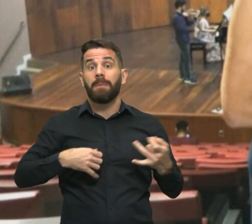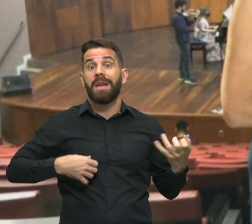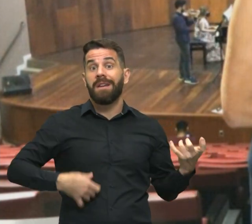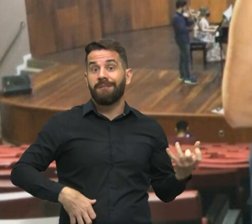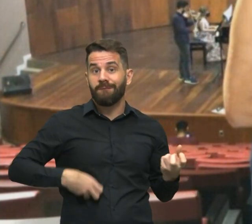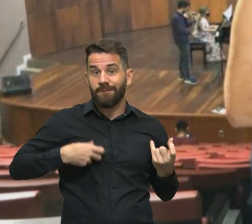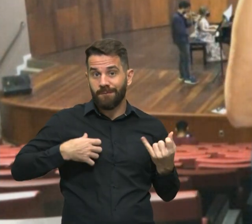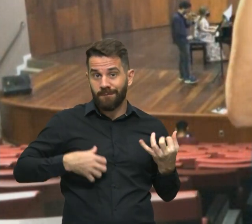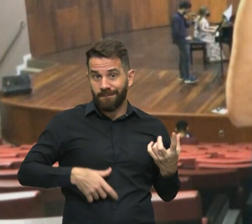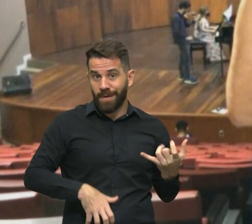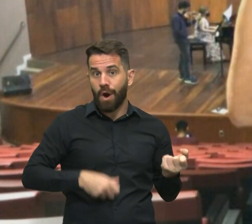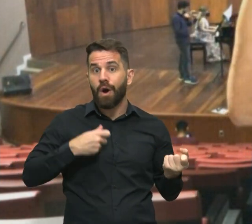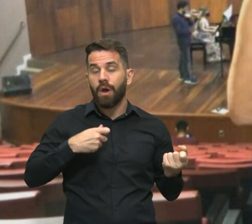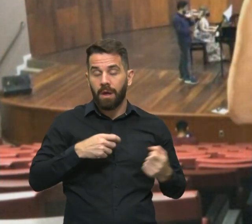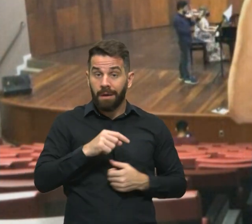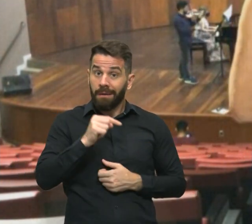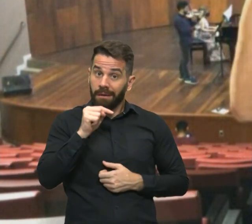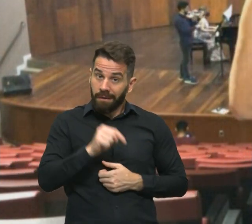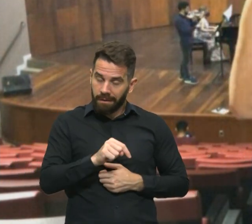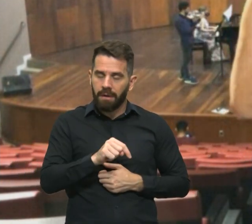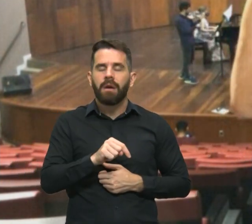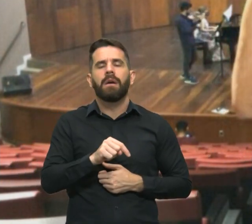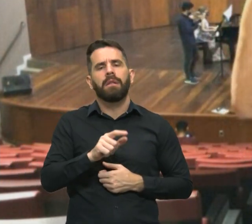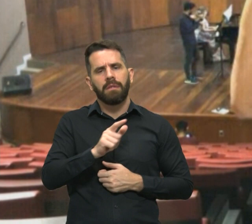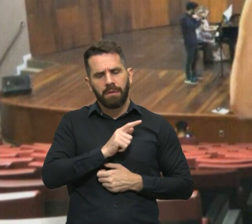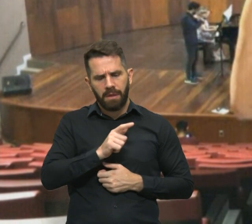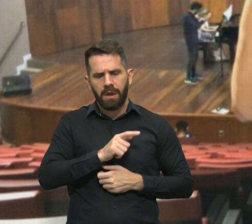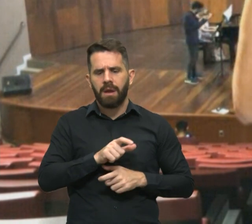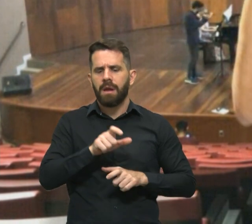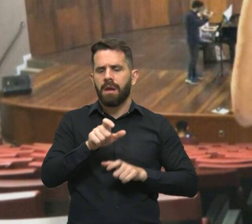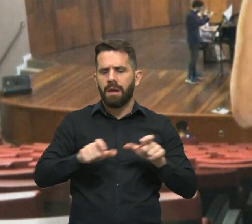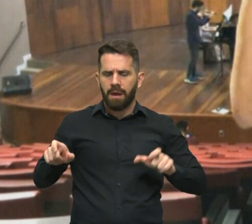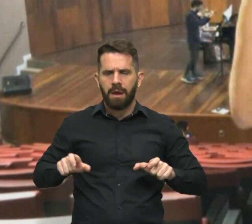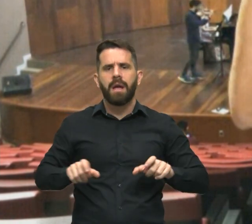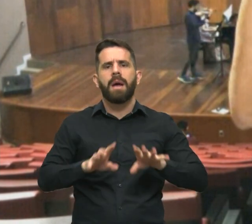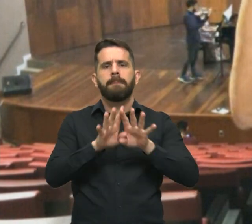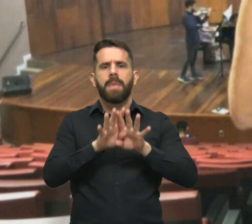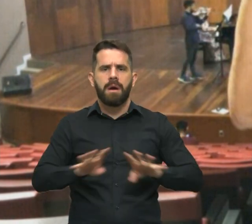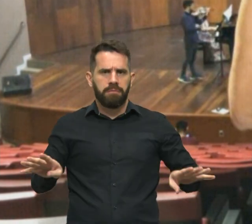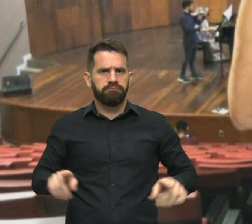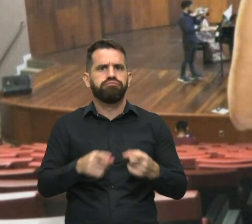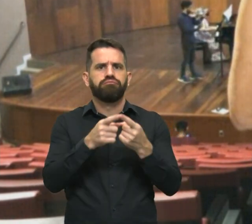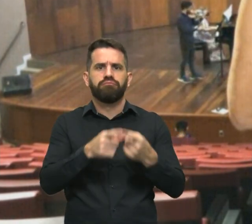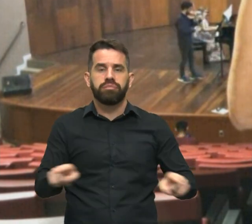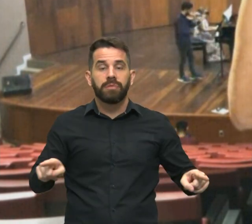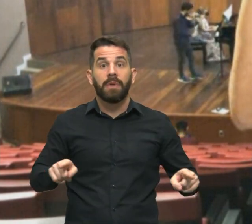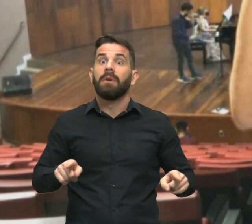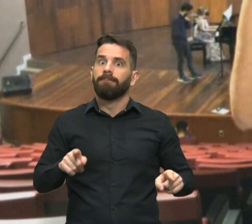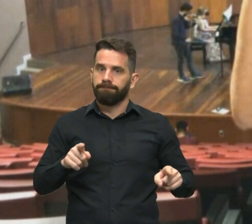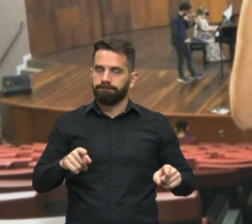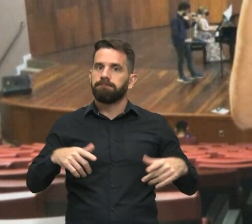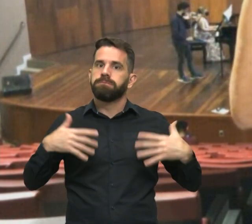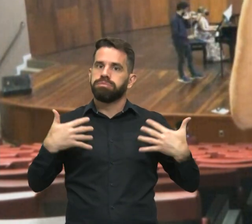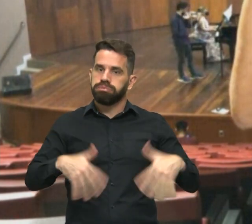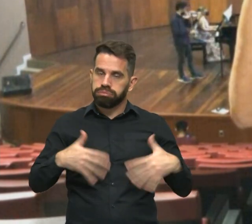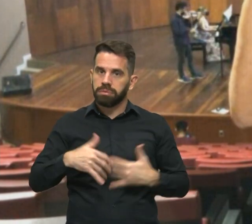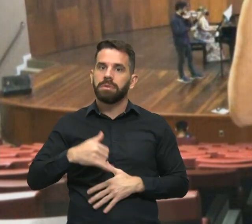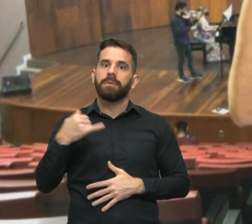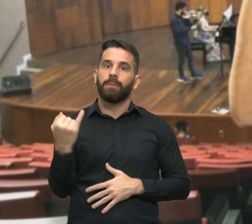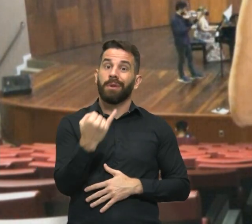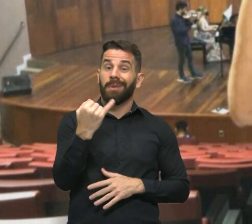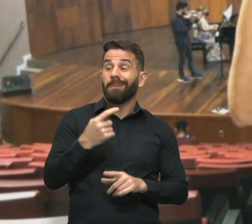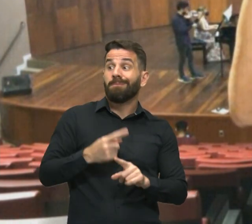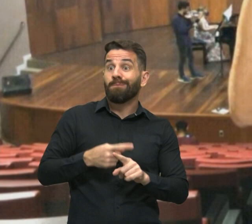são instrumentos integrantes da orquestra, né? E a demanda é grande, já que nós temos 4 orquestras em Goiânia, orquestras